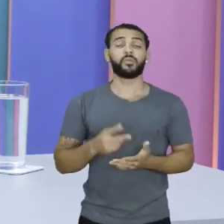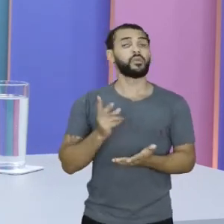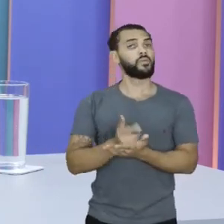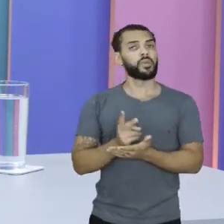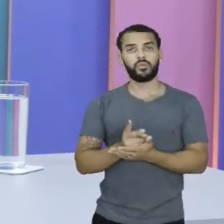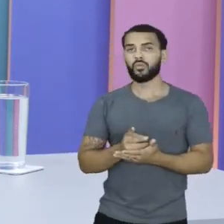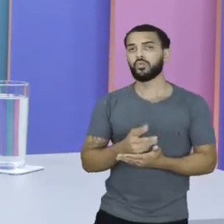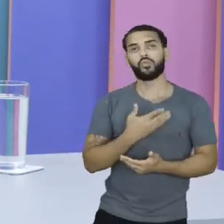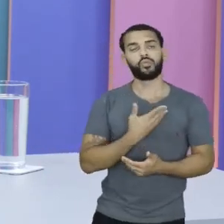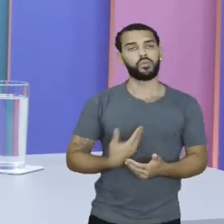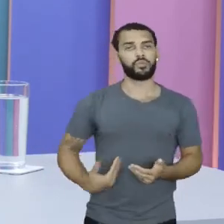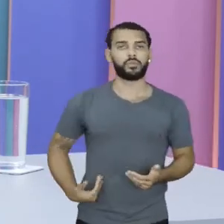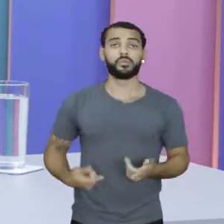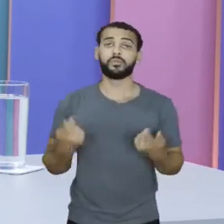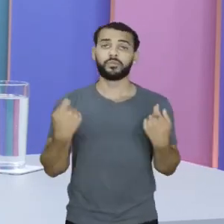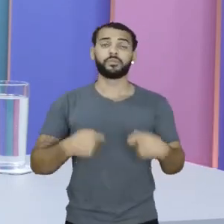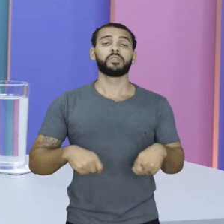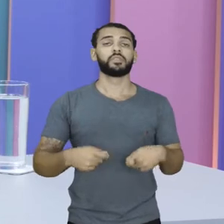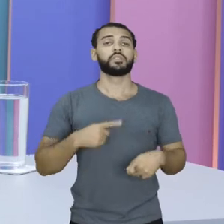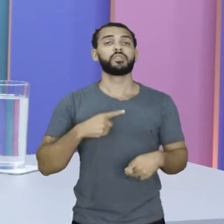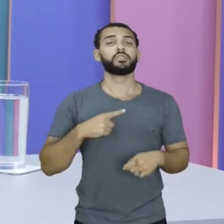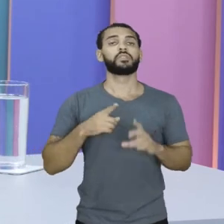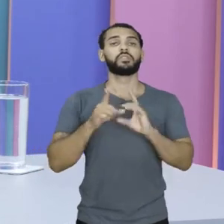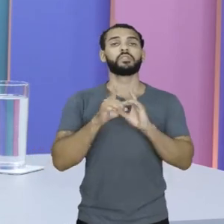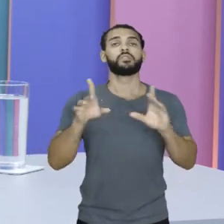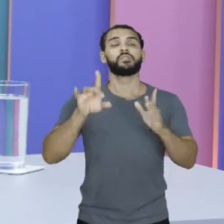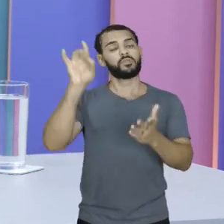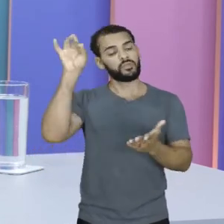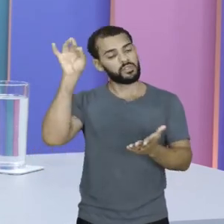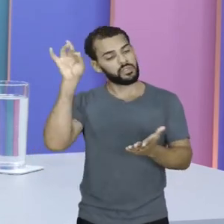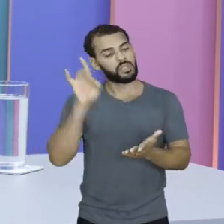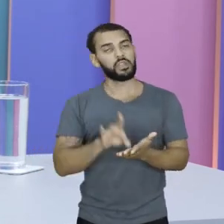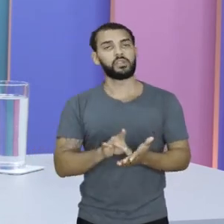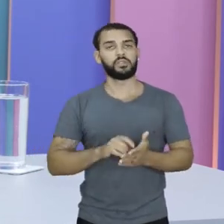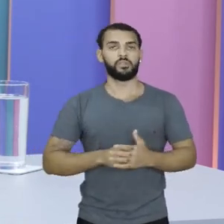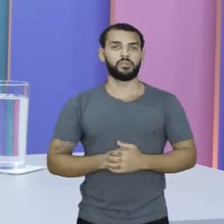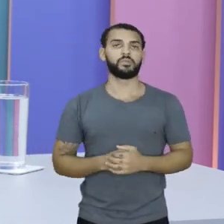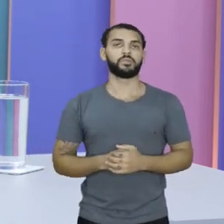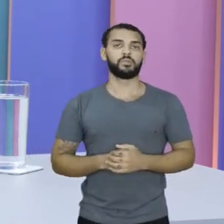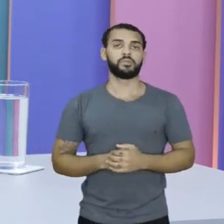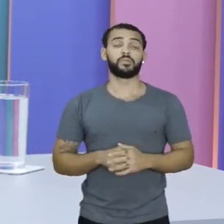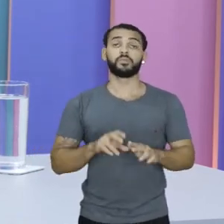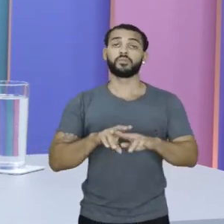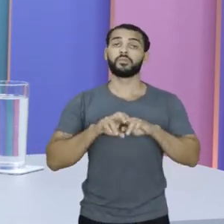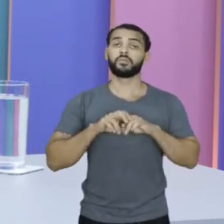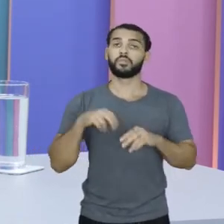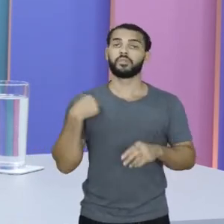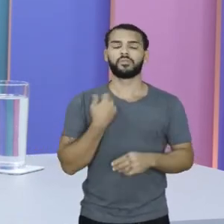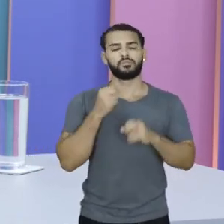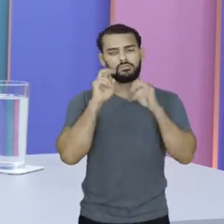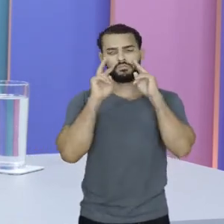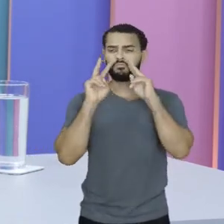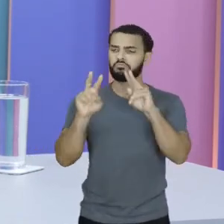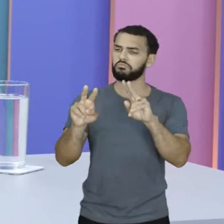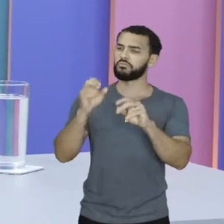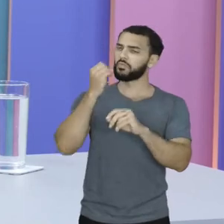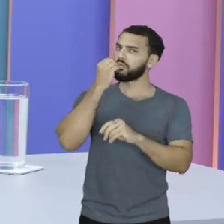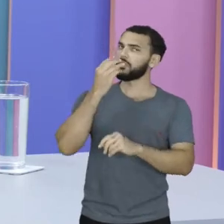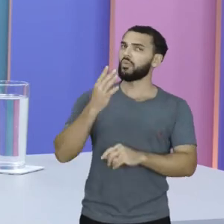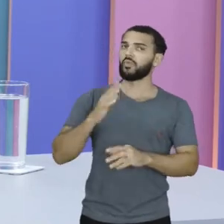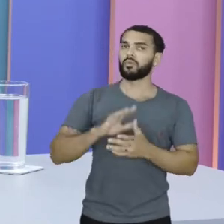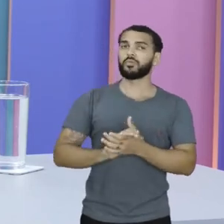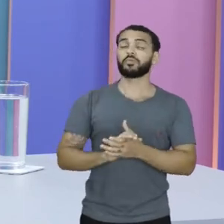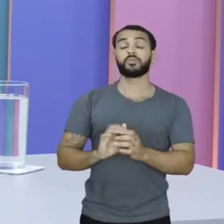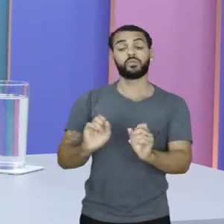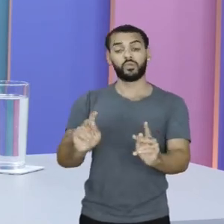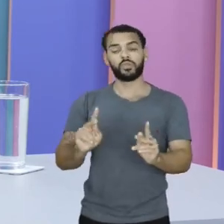queremos uma democracia real, efetiva e concreta, tá? Por isso que a gente vê com bons olhos, embora eu pense que a gente